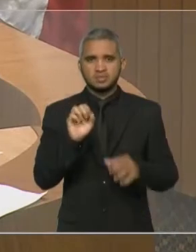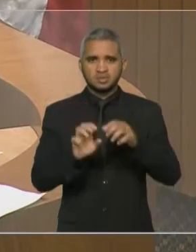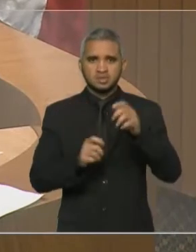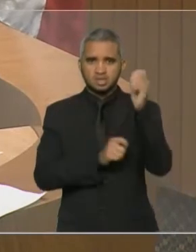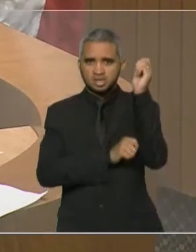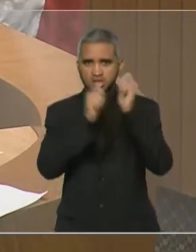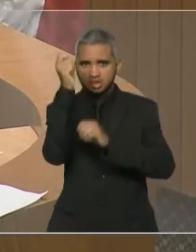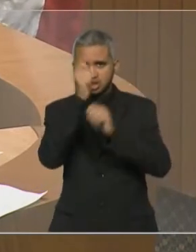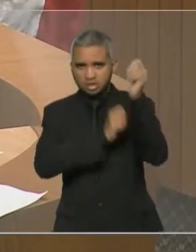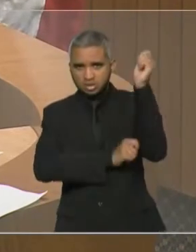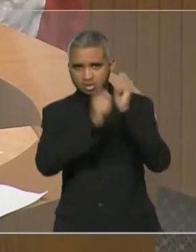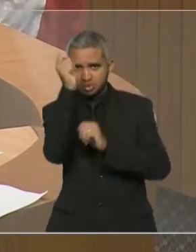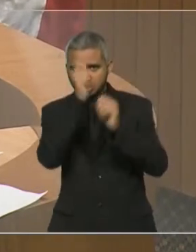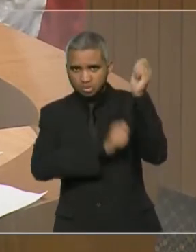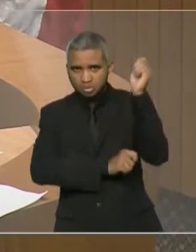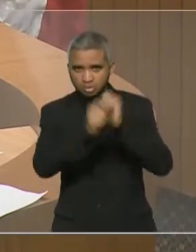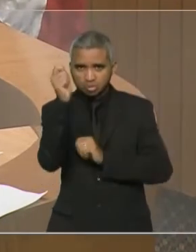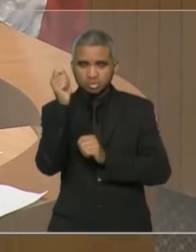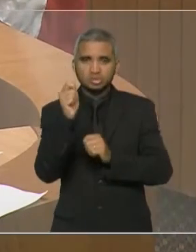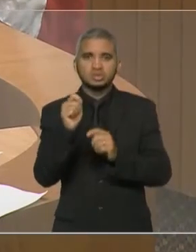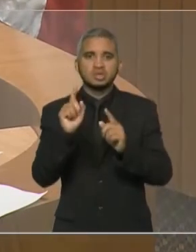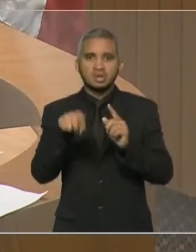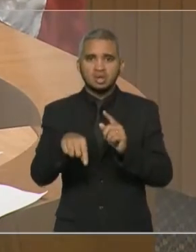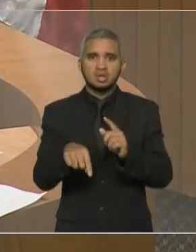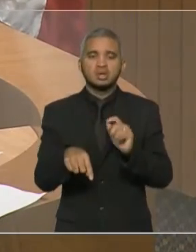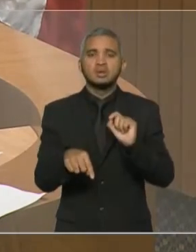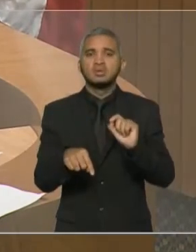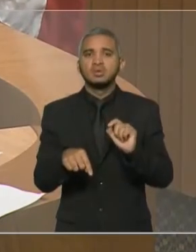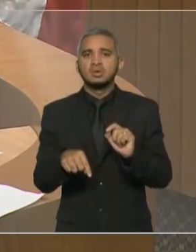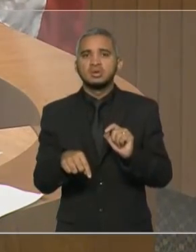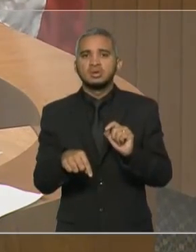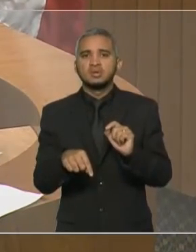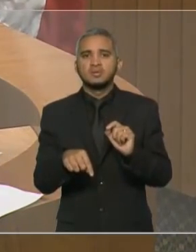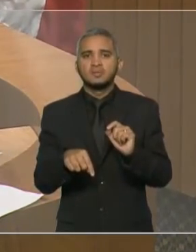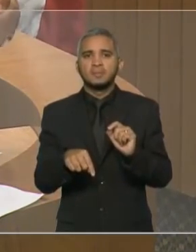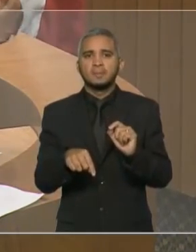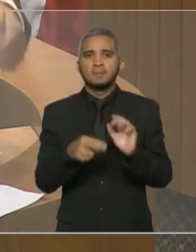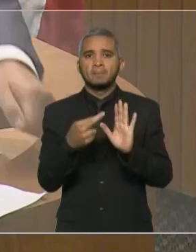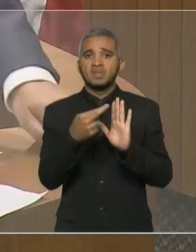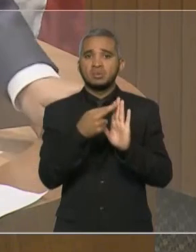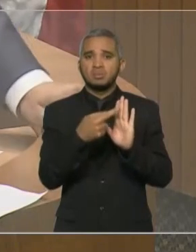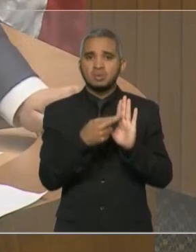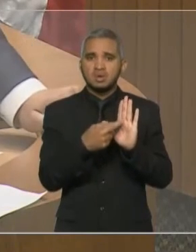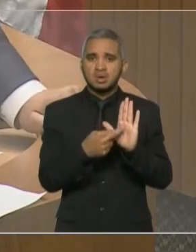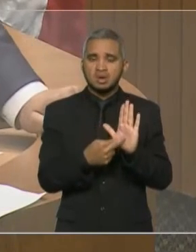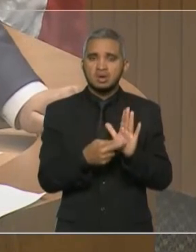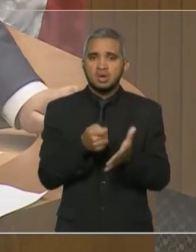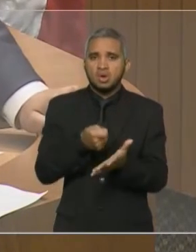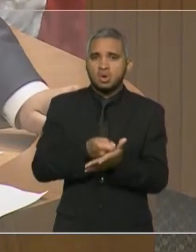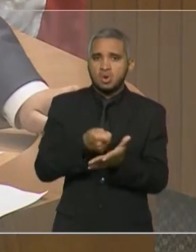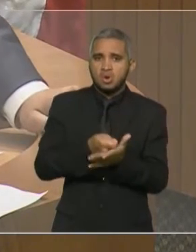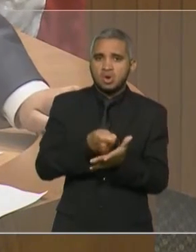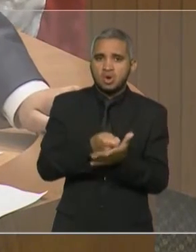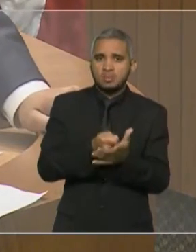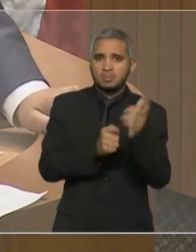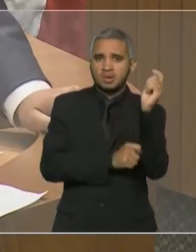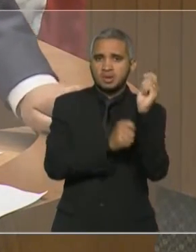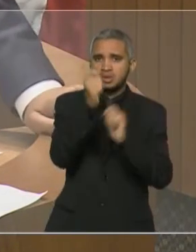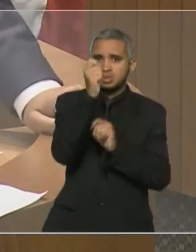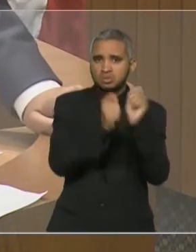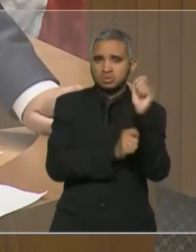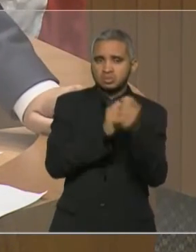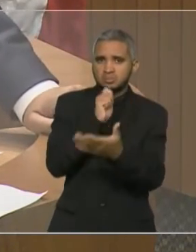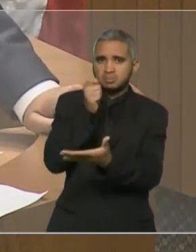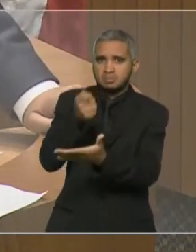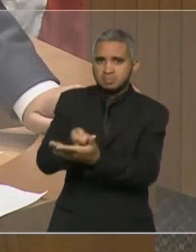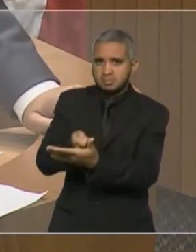que a substituição tributária é um regime que obriga a indústria a pagar lá no início da cadeia para